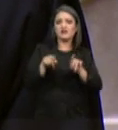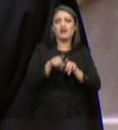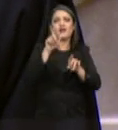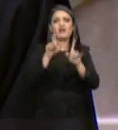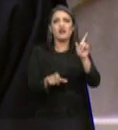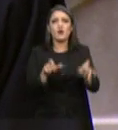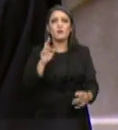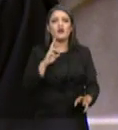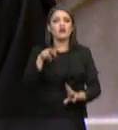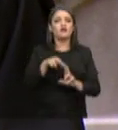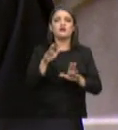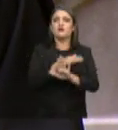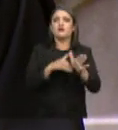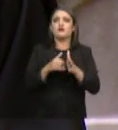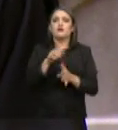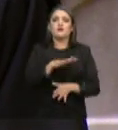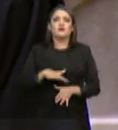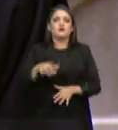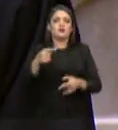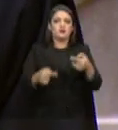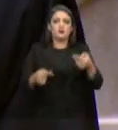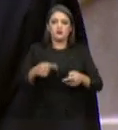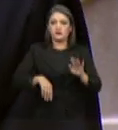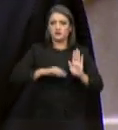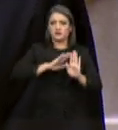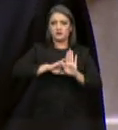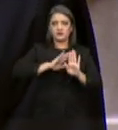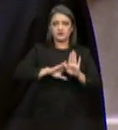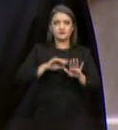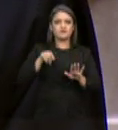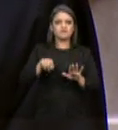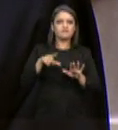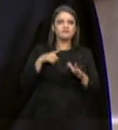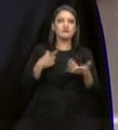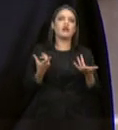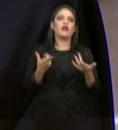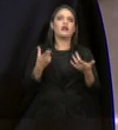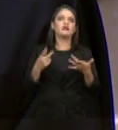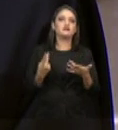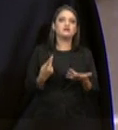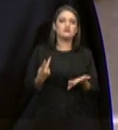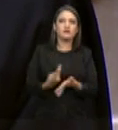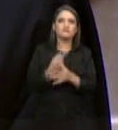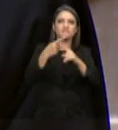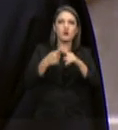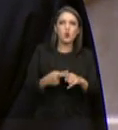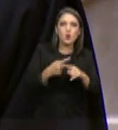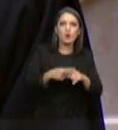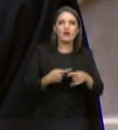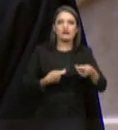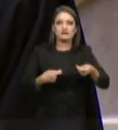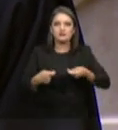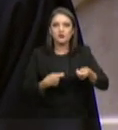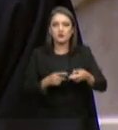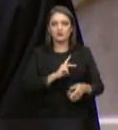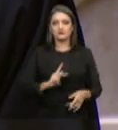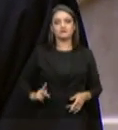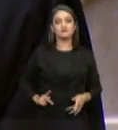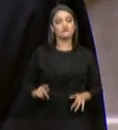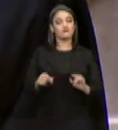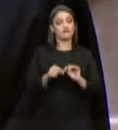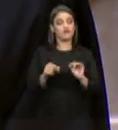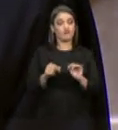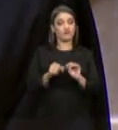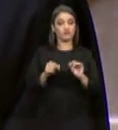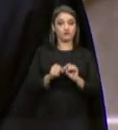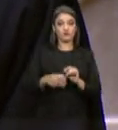os espectros políticos e ideológicos foi em suas disputas a presidência da república que nossa homenageado criou uma cultura de democracia